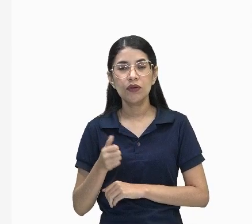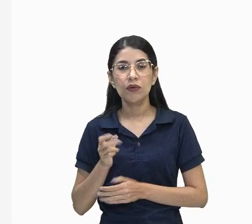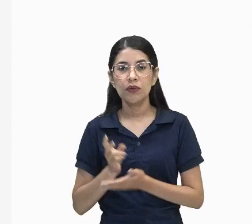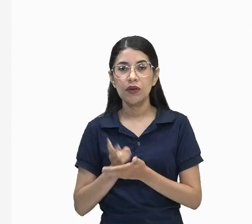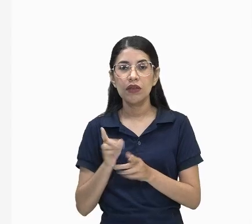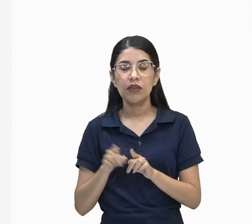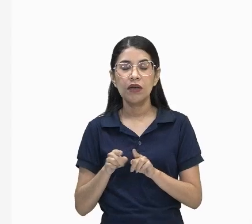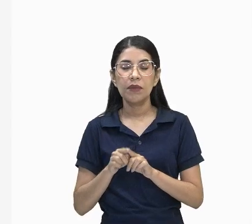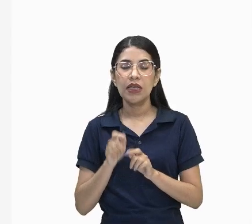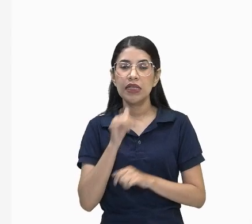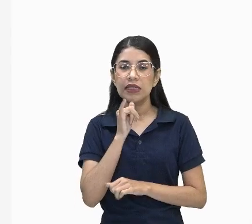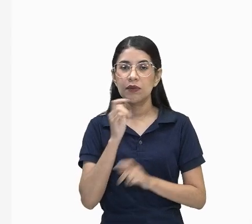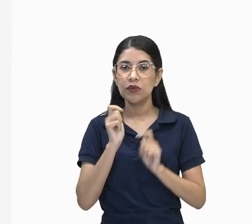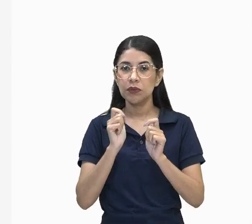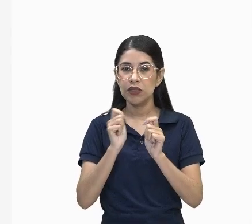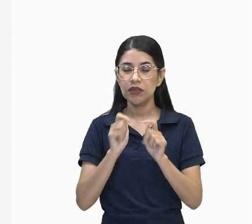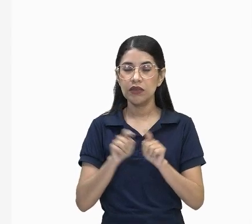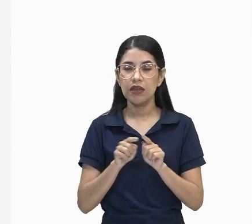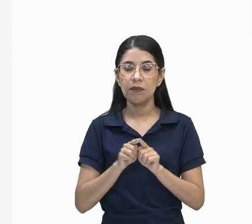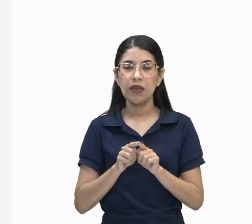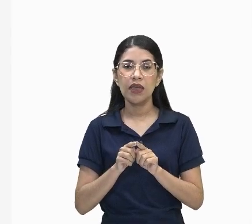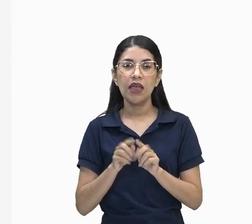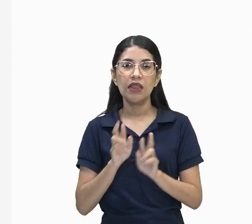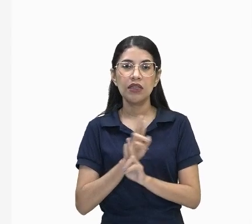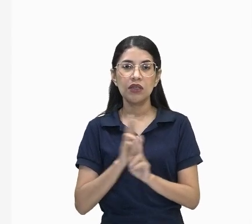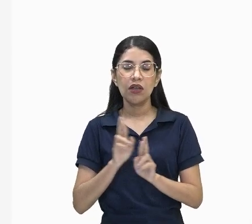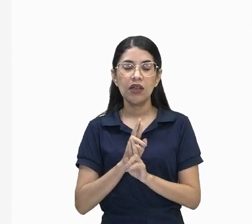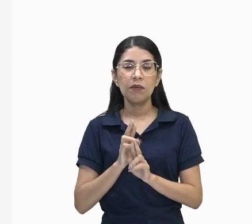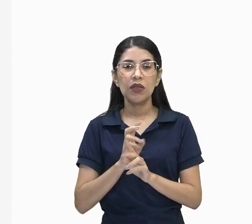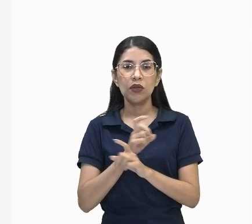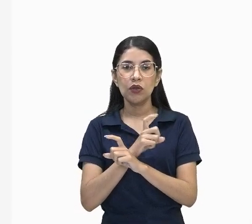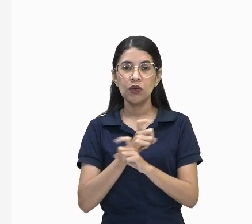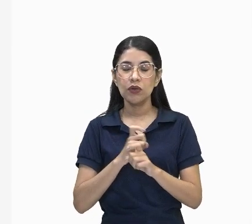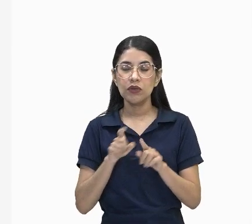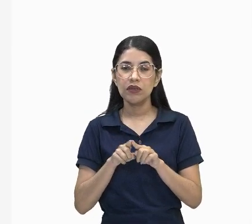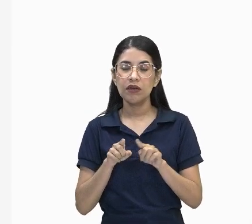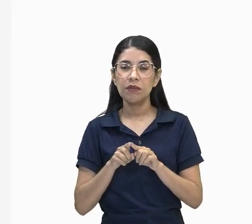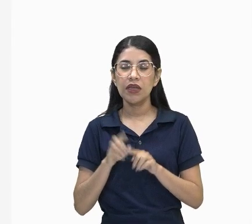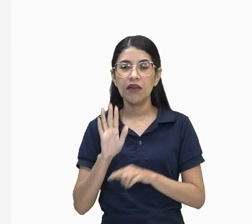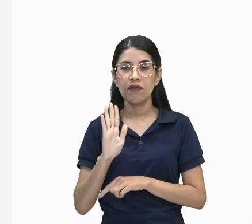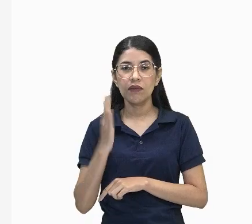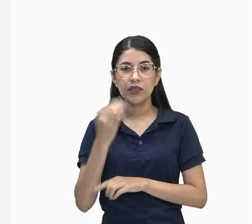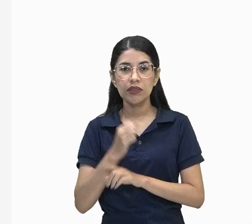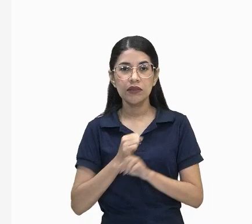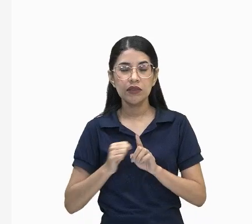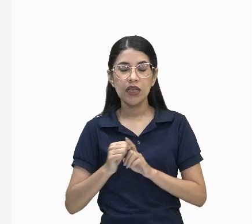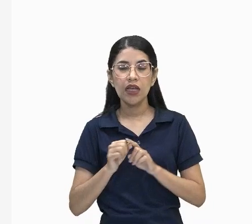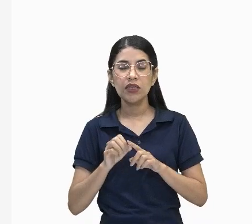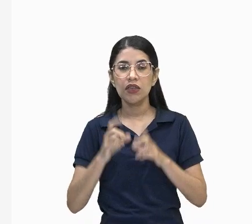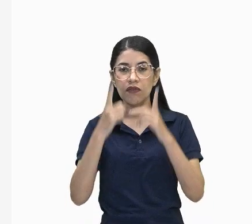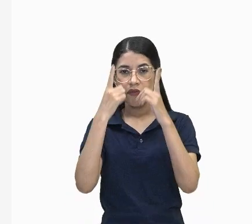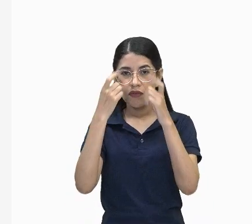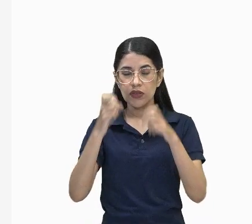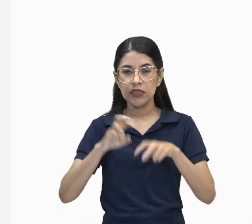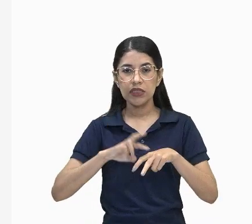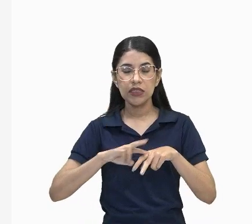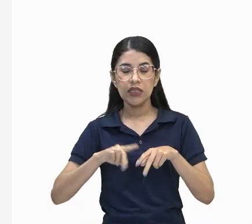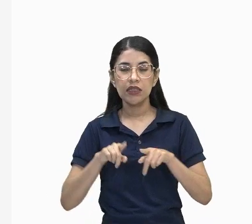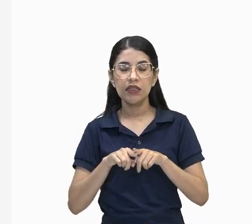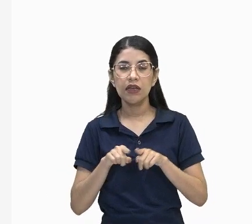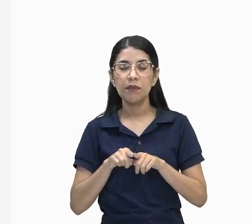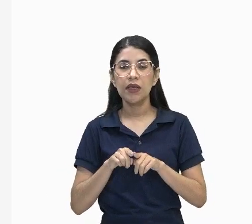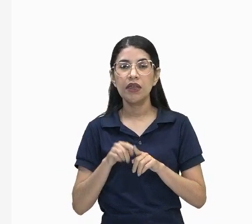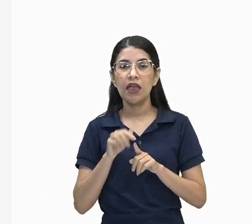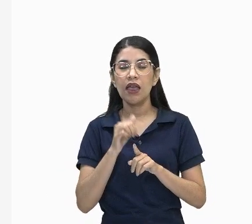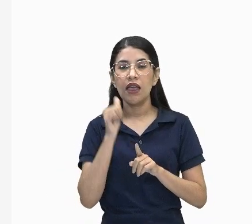a superstição, as relações tóxicas, a hipocrisia social, a violência de gênero e o feminicídio